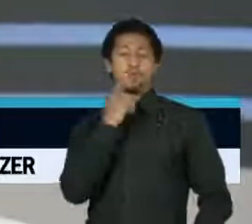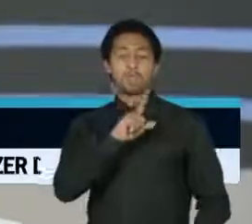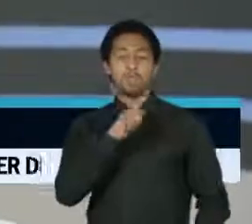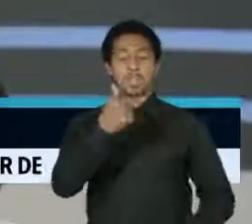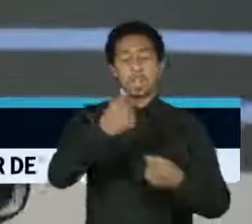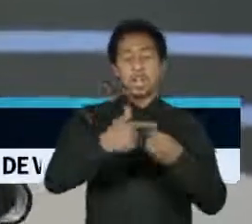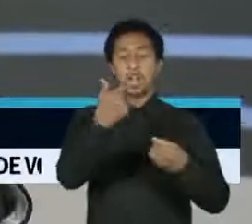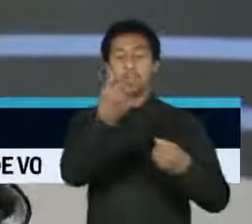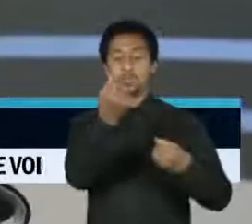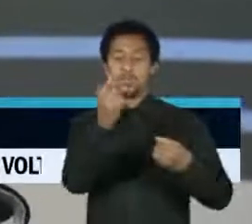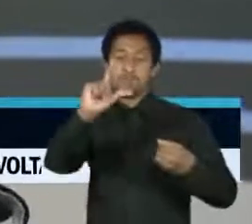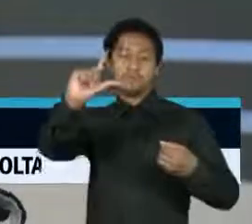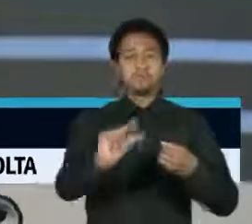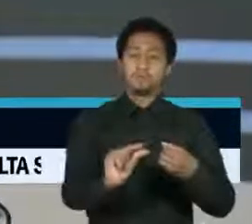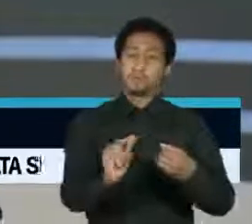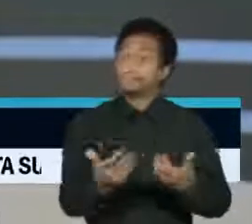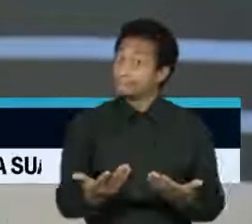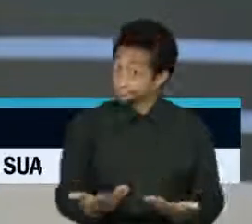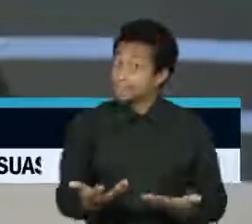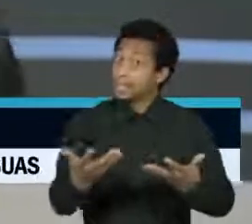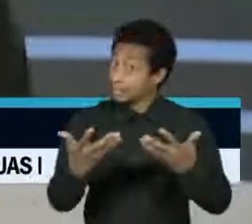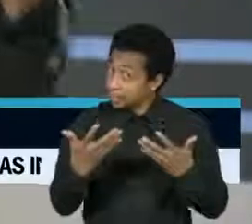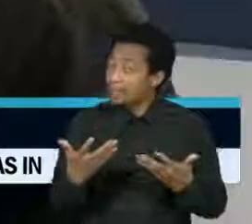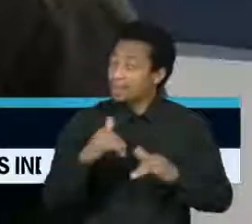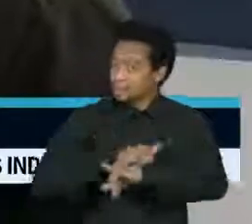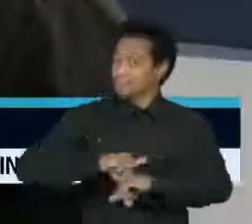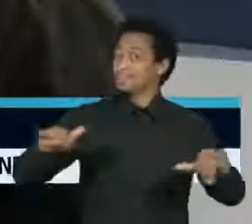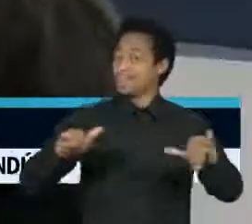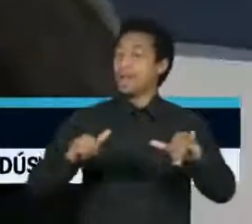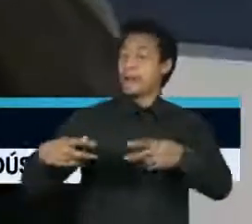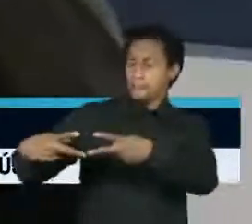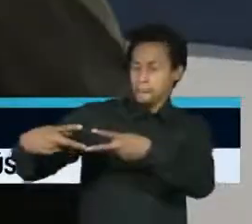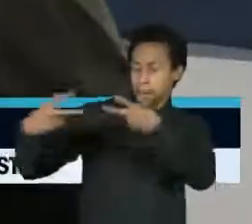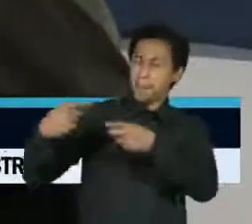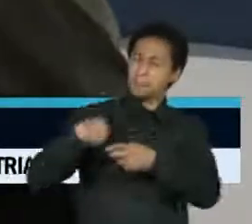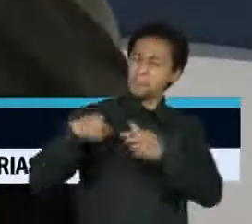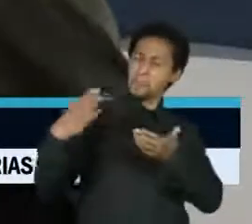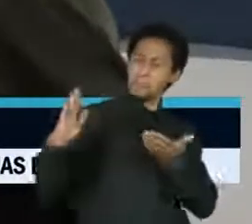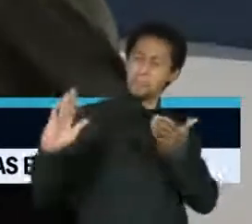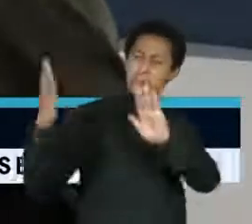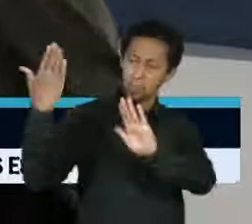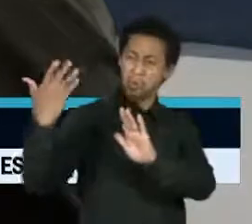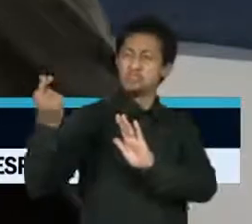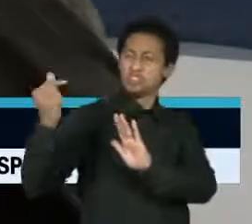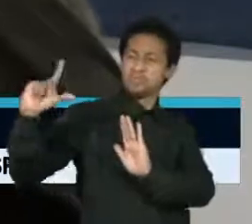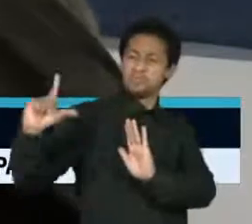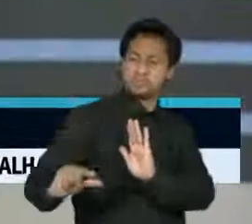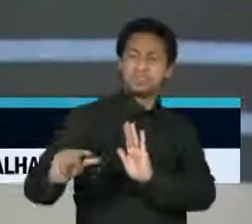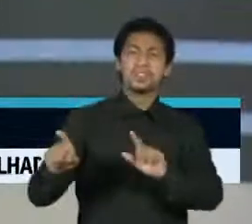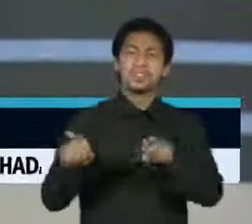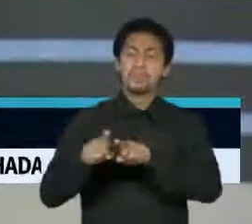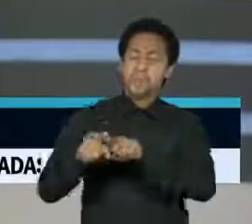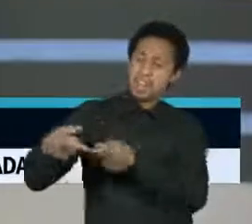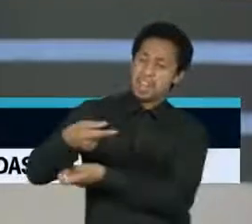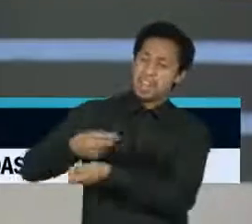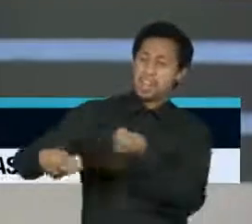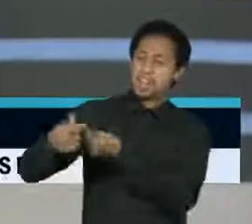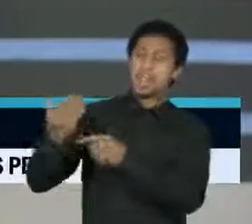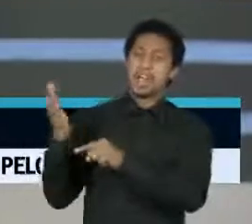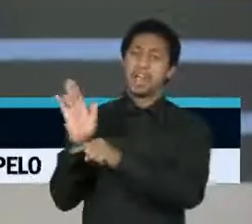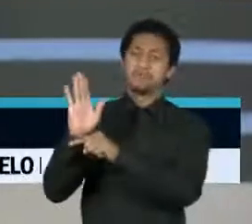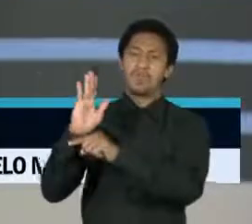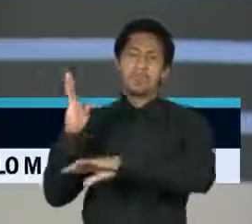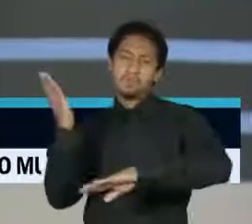pode sair com alguém que fez frente à Petrobras que fez frente aos capitalistas internacionais e a